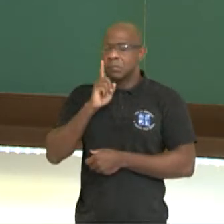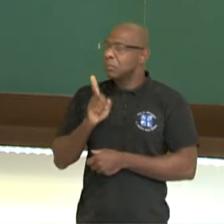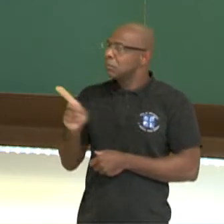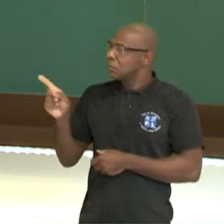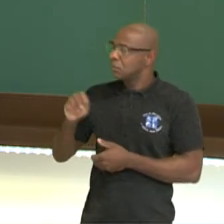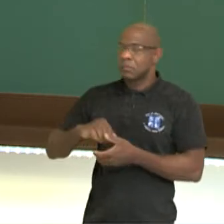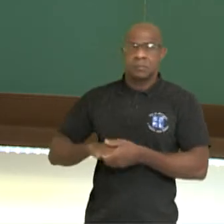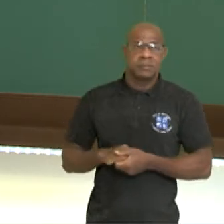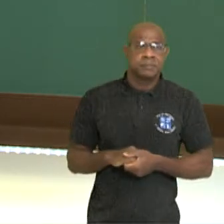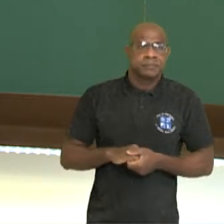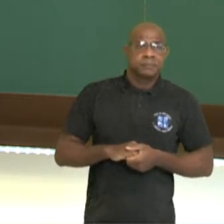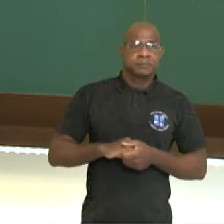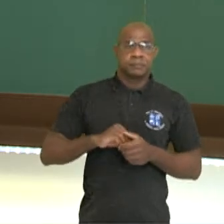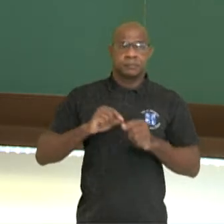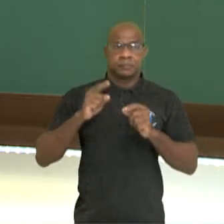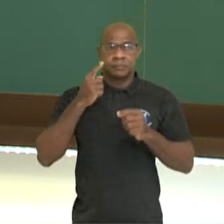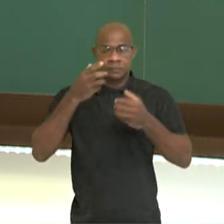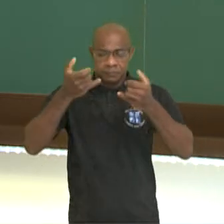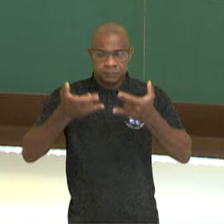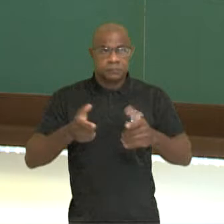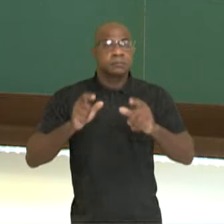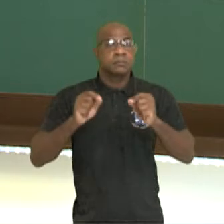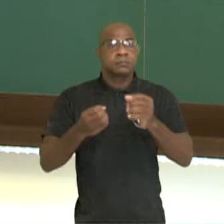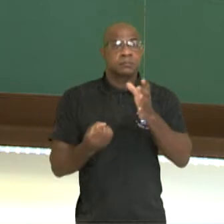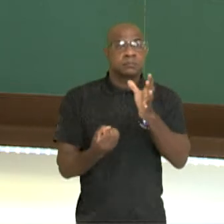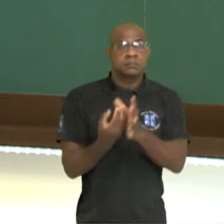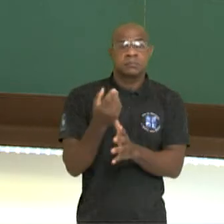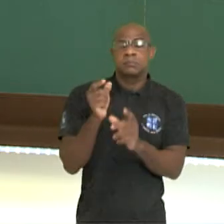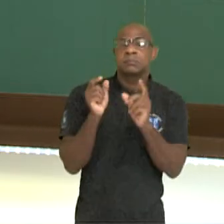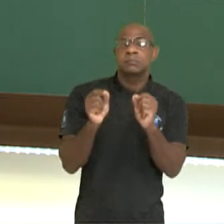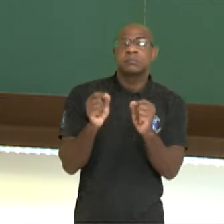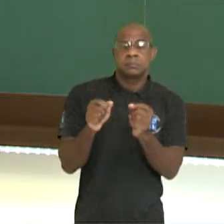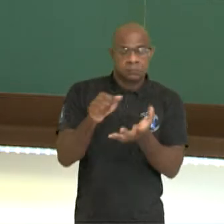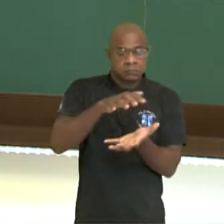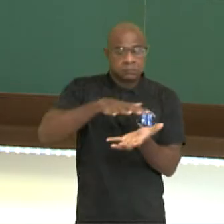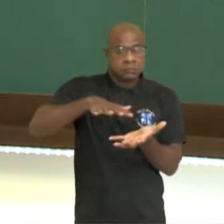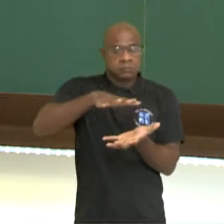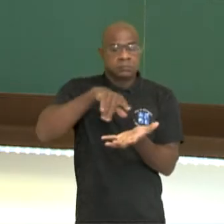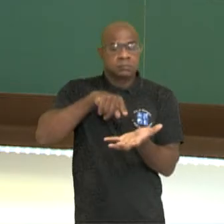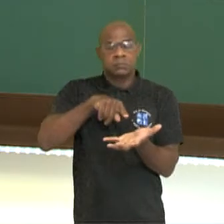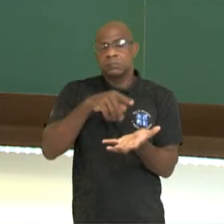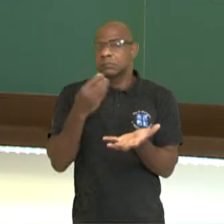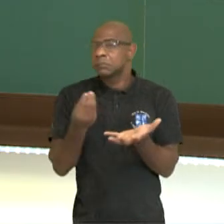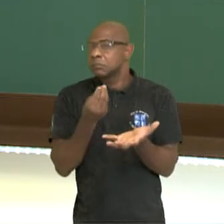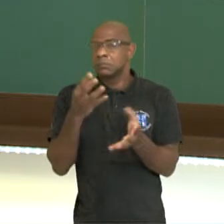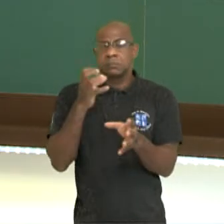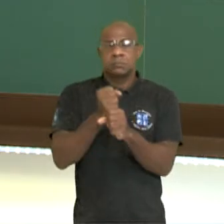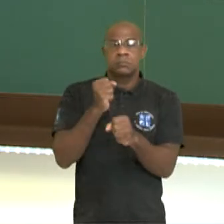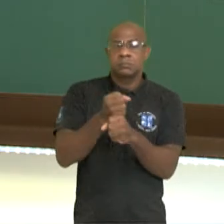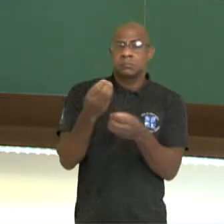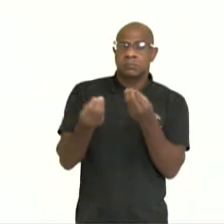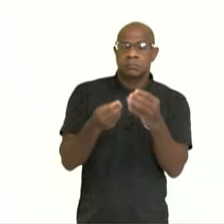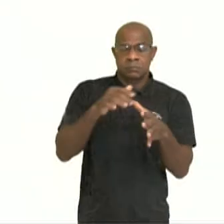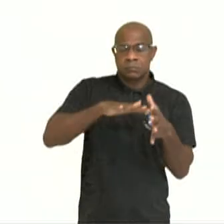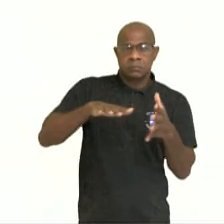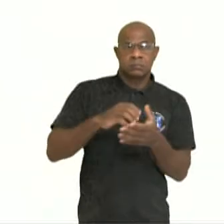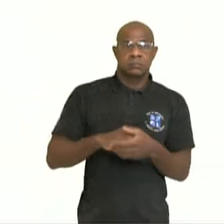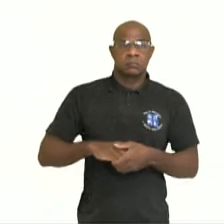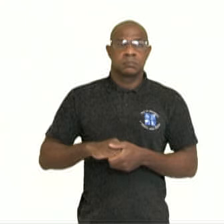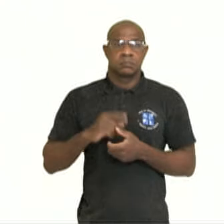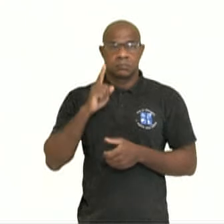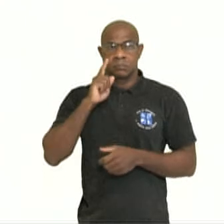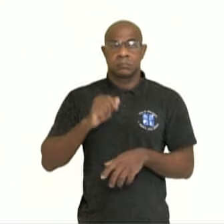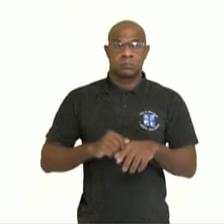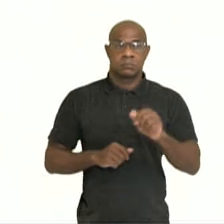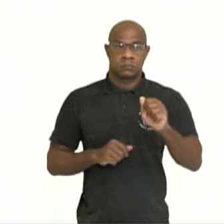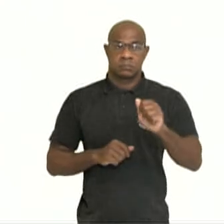semicircunferência, girando, né? E vai formar exatamente a área da superfície. Como é que a gente calcula a área da superfície? Como